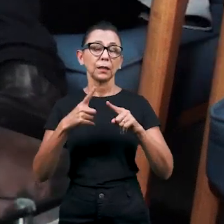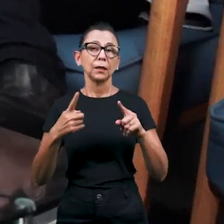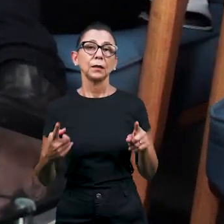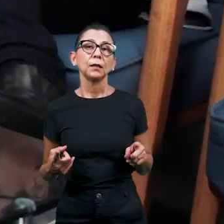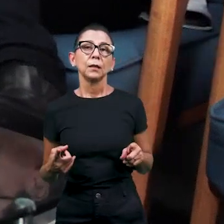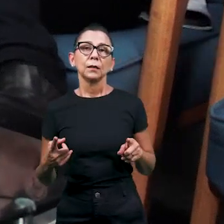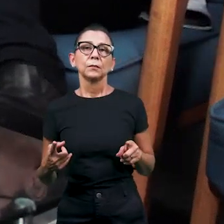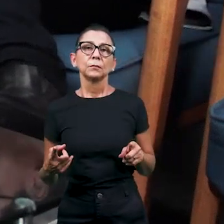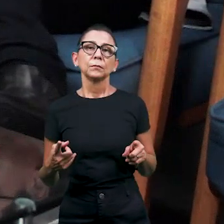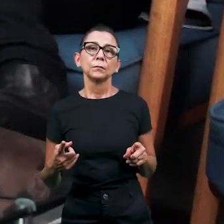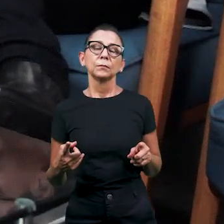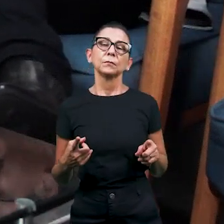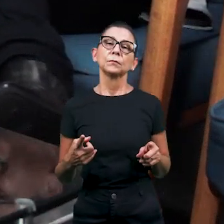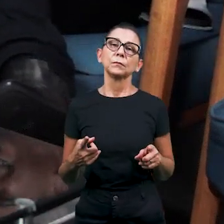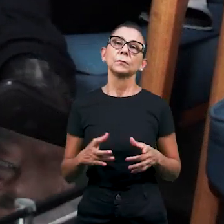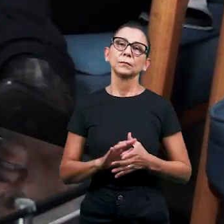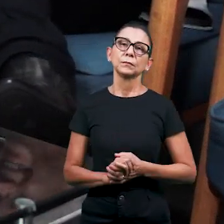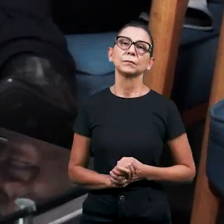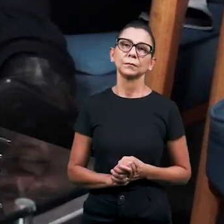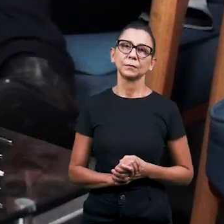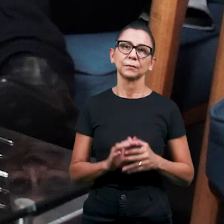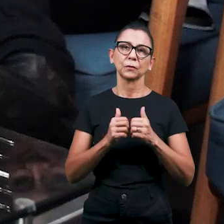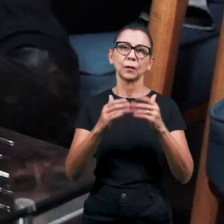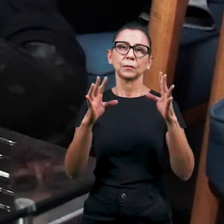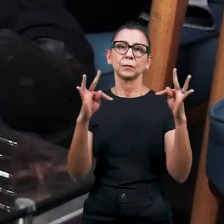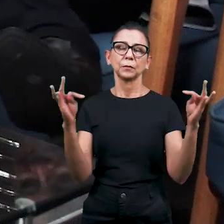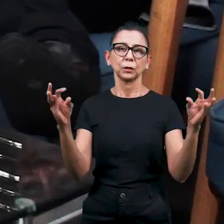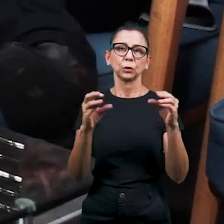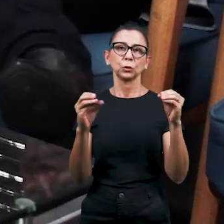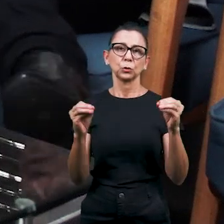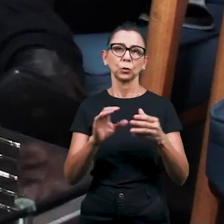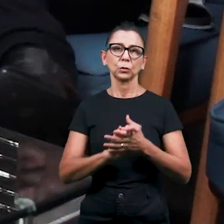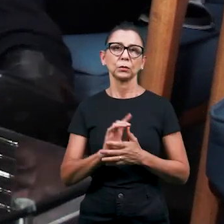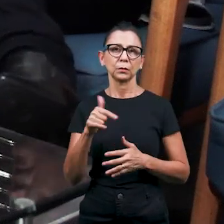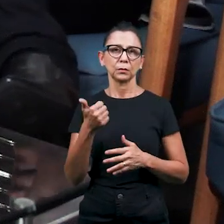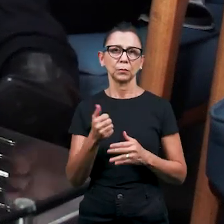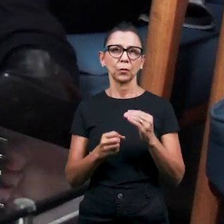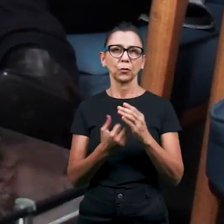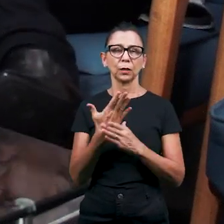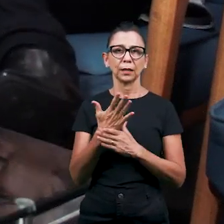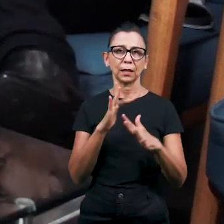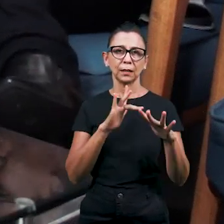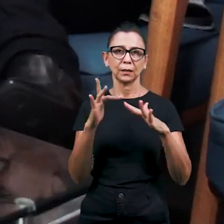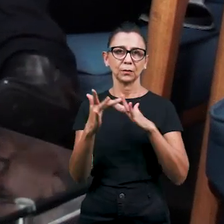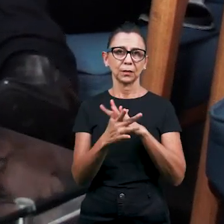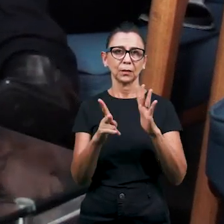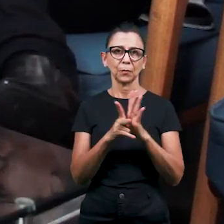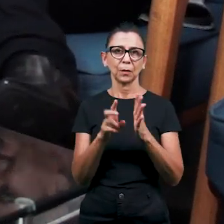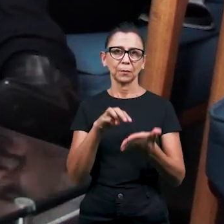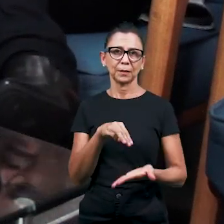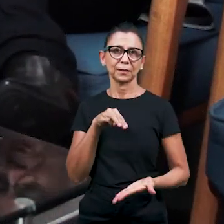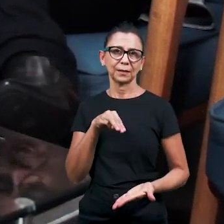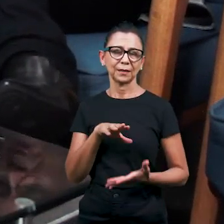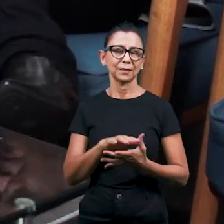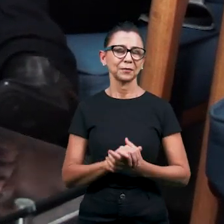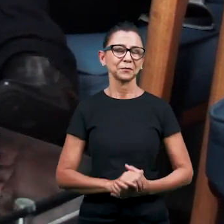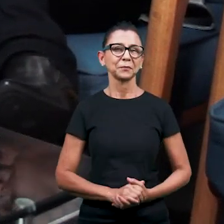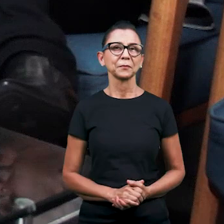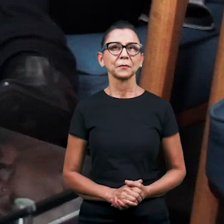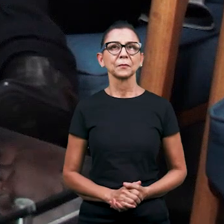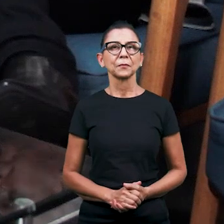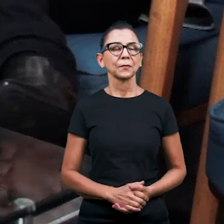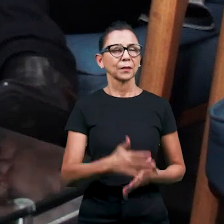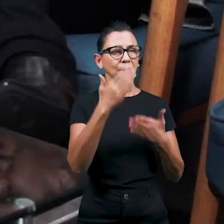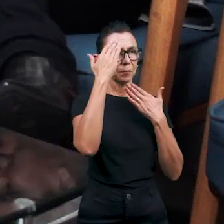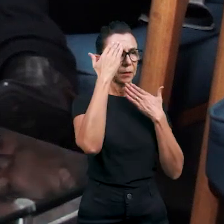gente está criando uma rede social só nossa, tá? Muito bom. Marcelo, obrigado pela sua participação, por ter aceitado o nosso convite e vir